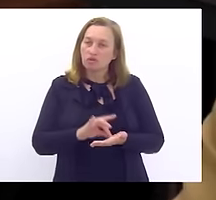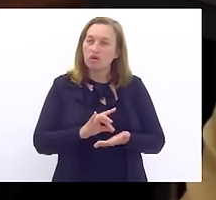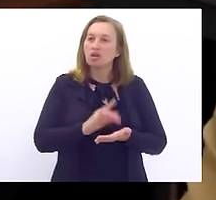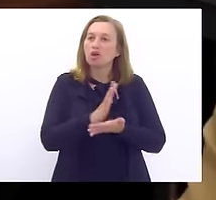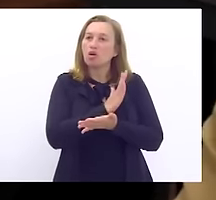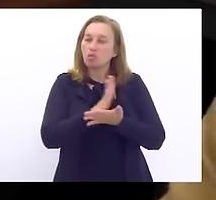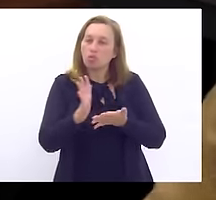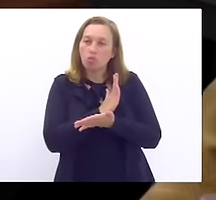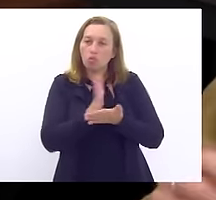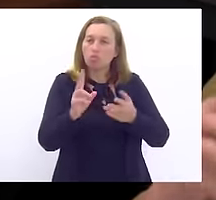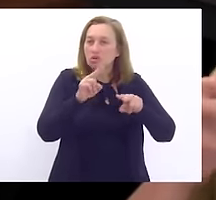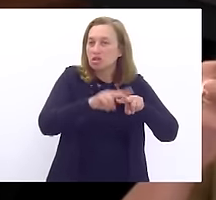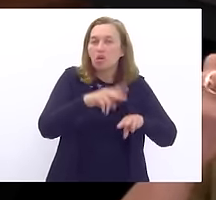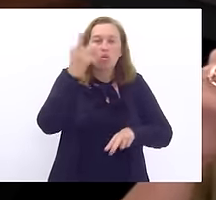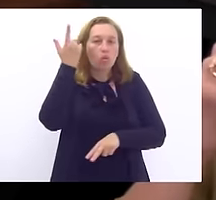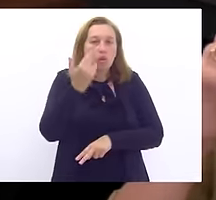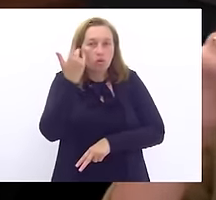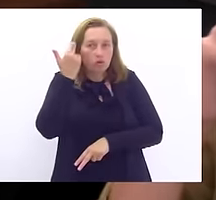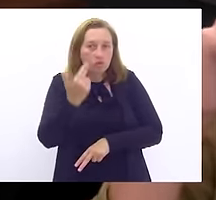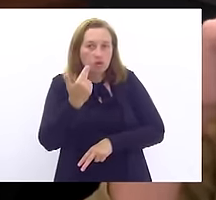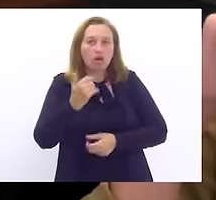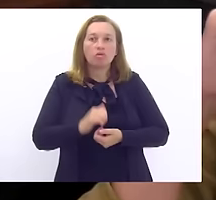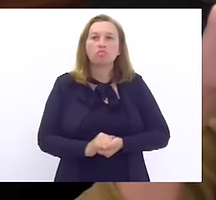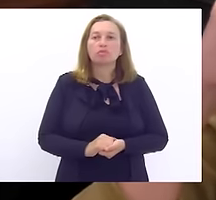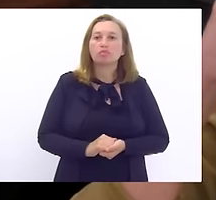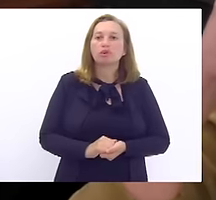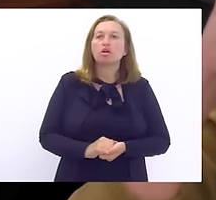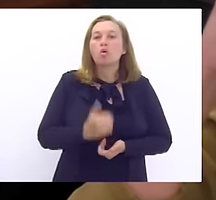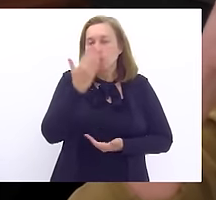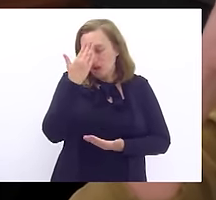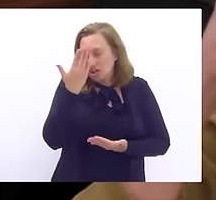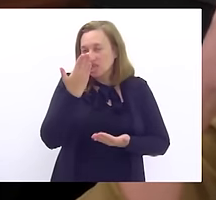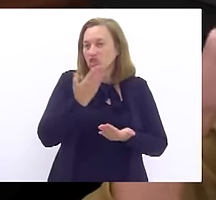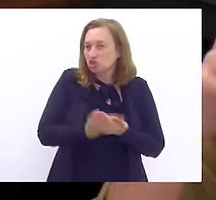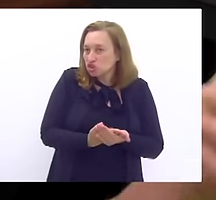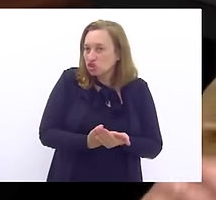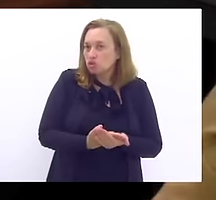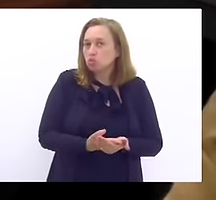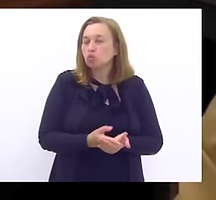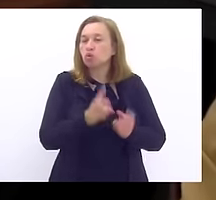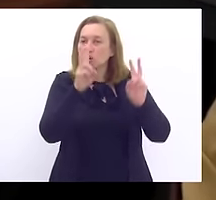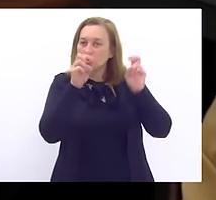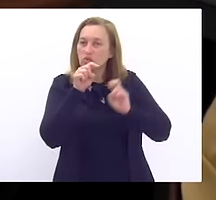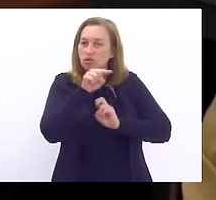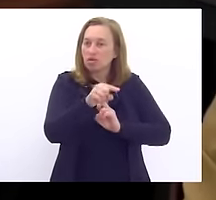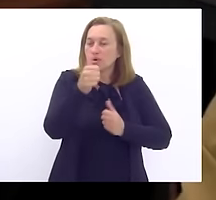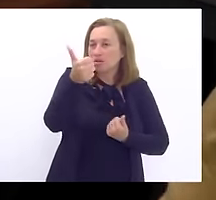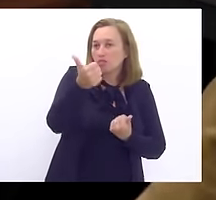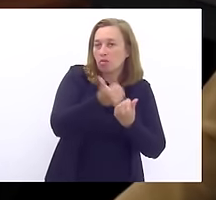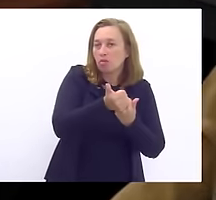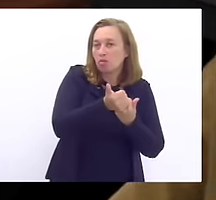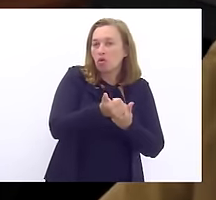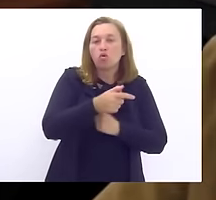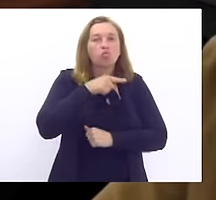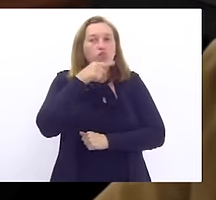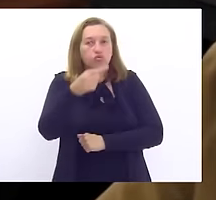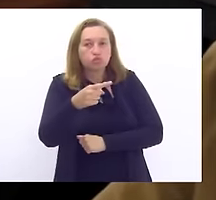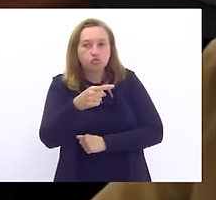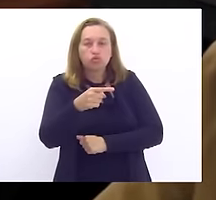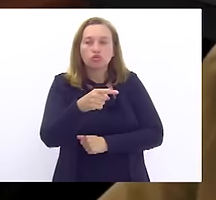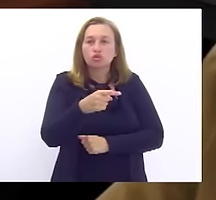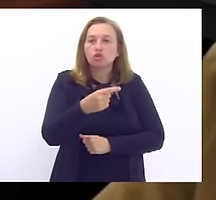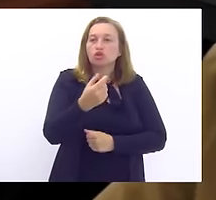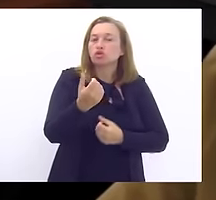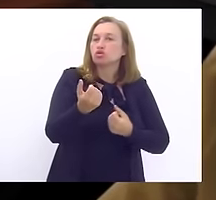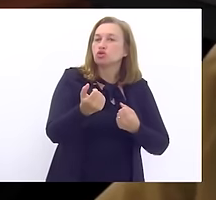prisões natural mandados de prisões Eu acredito que a questão ali seja mais um apoio porque numa dúvida de um carro adulterado